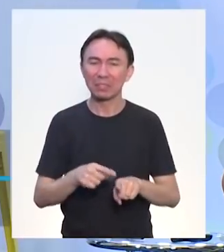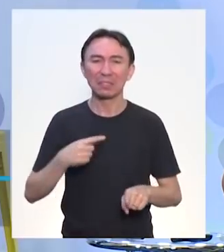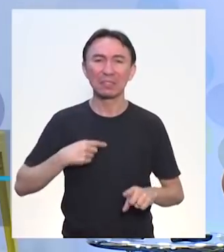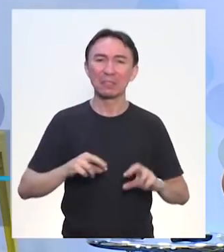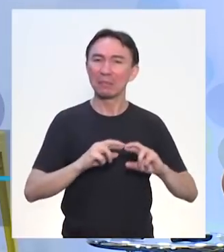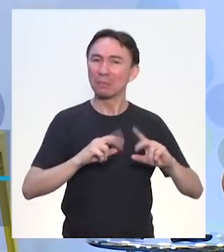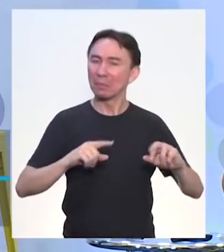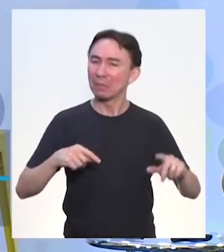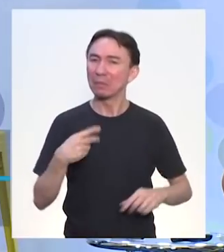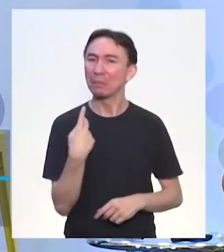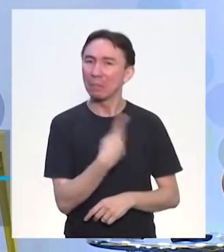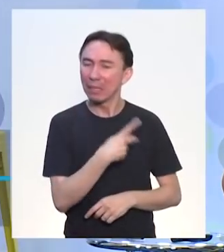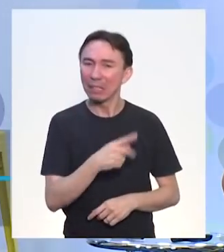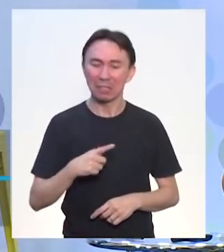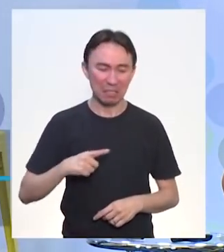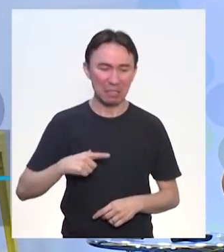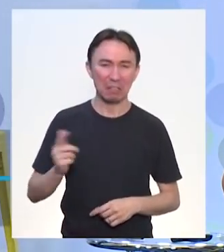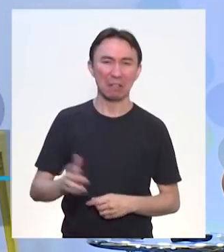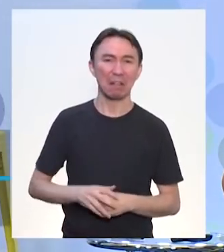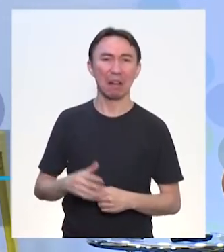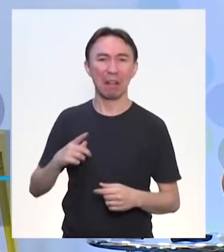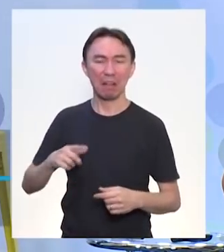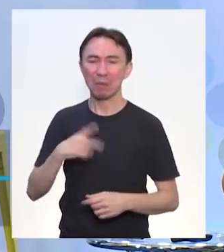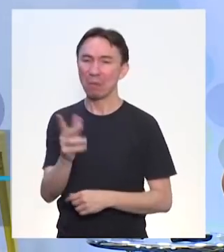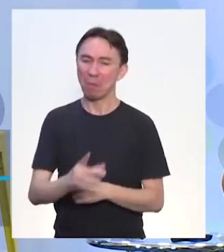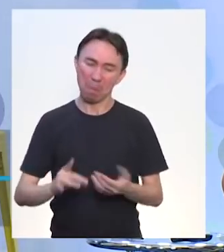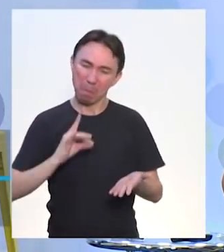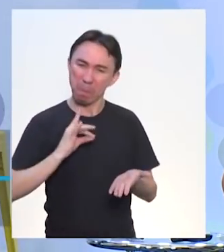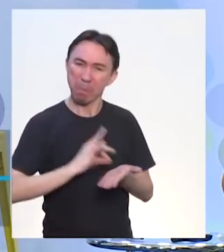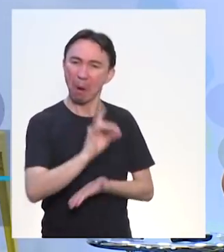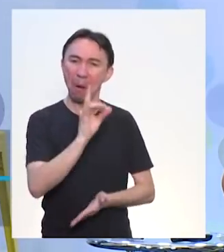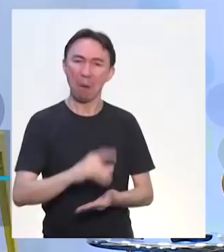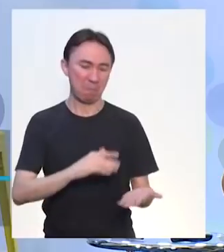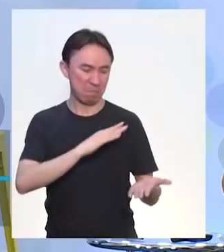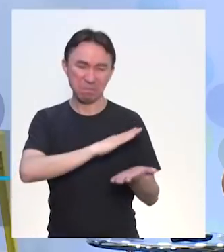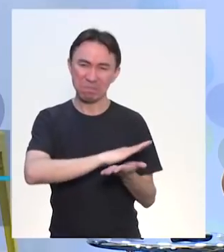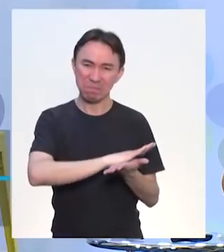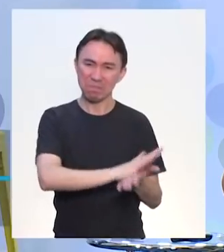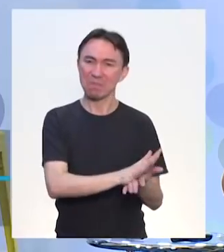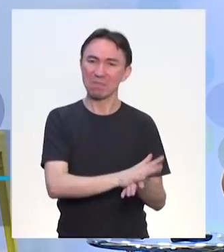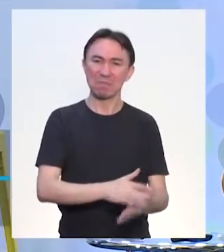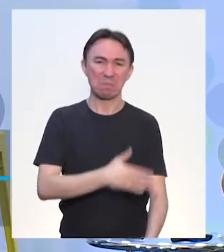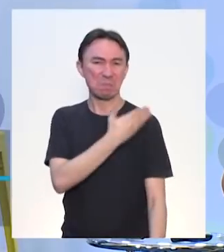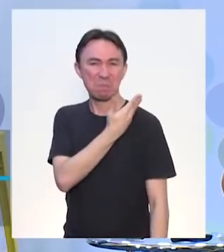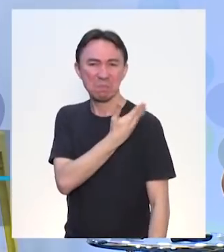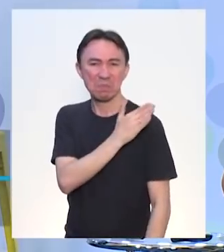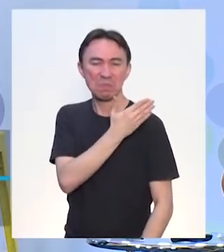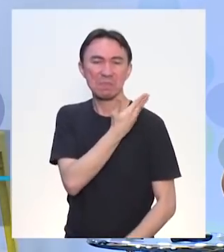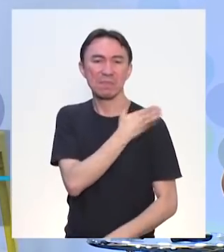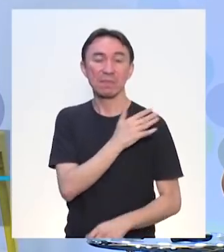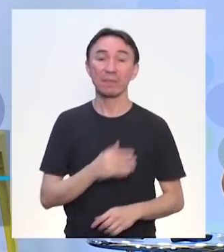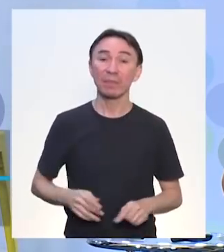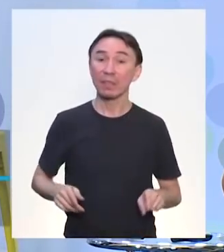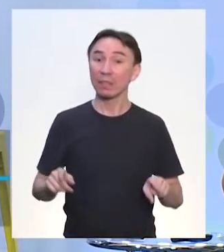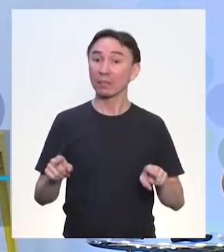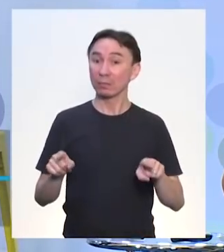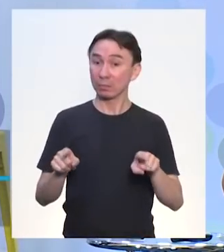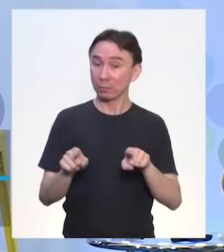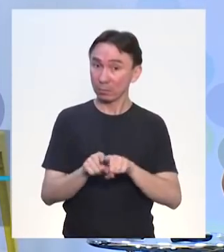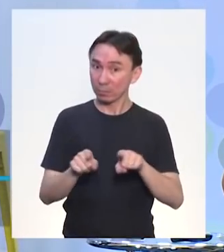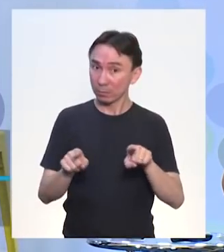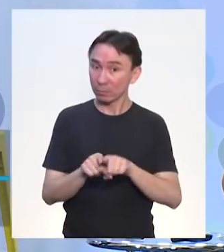extremismo, ultranacionalismo, ódio, preconceitos, com uma plataforma política que, olha que